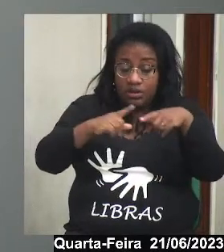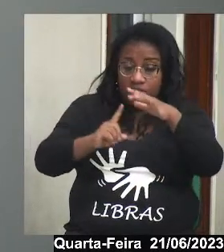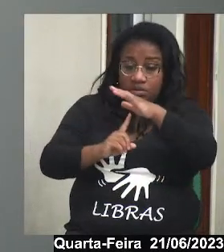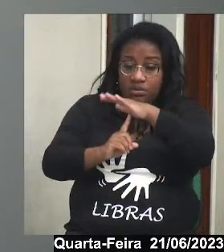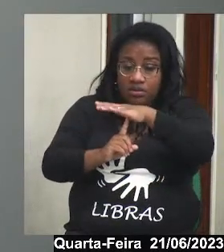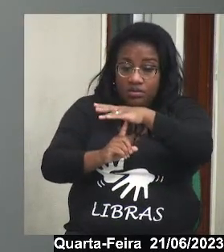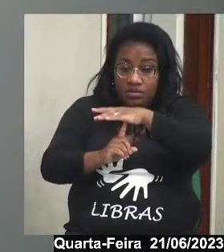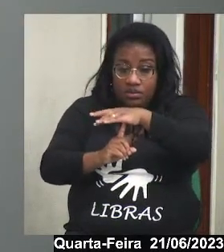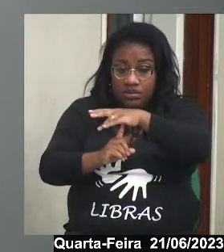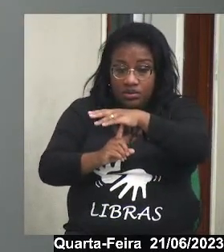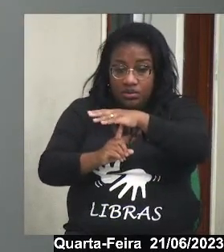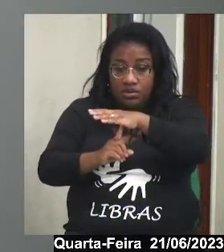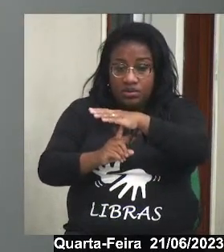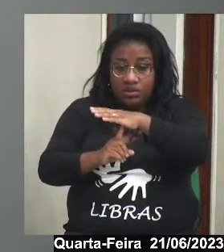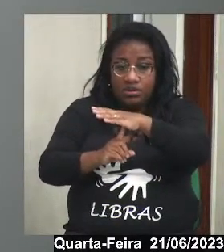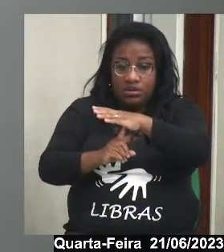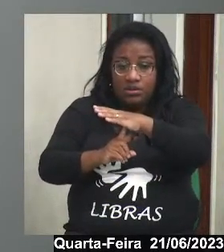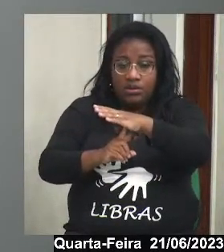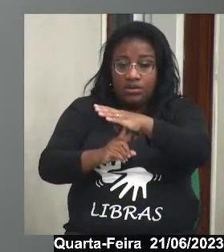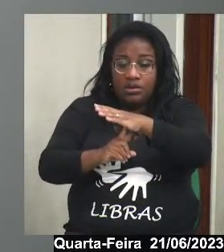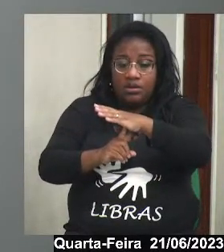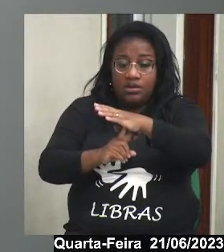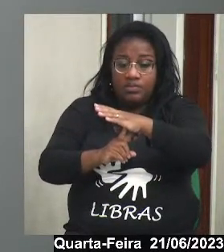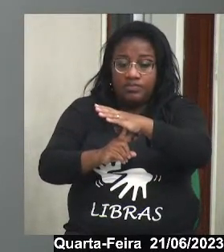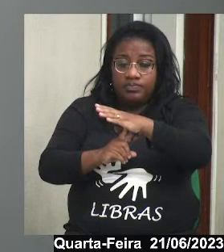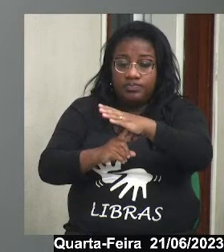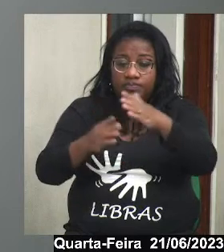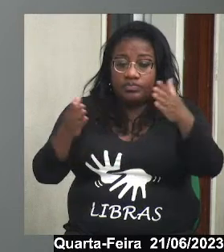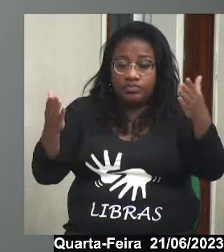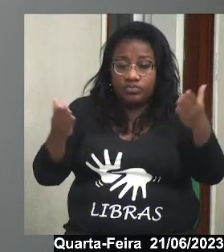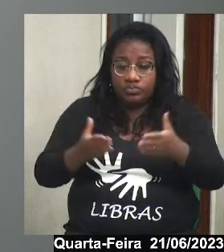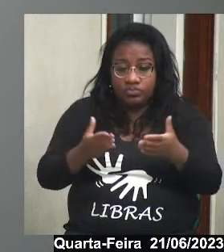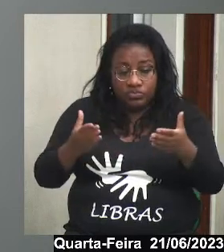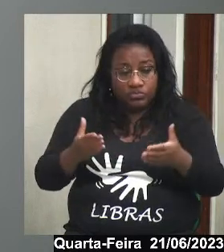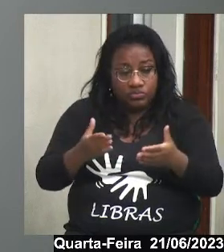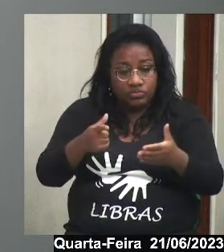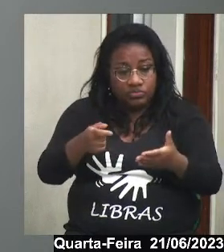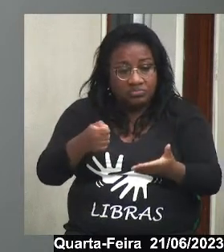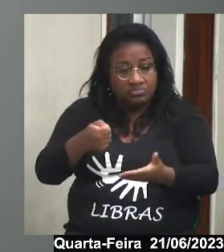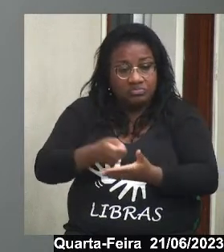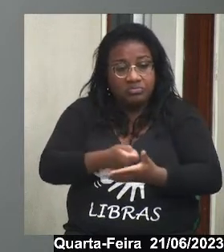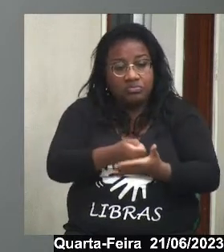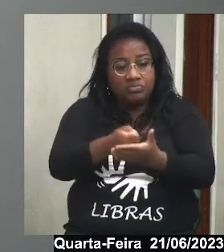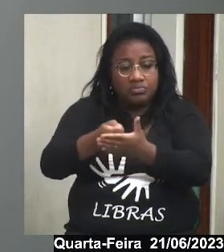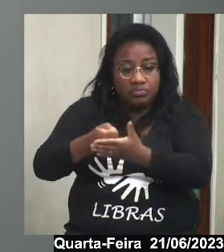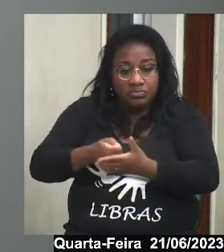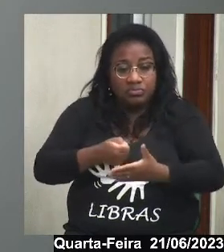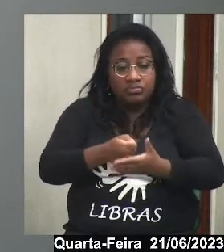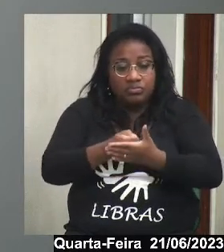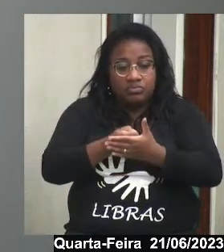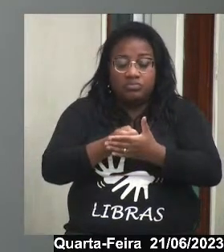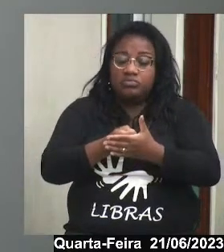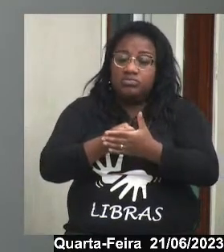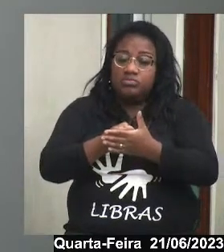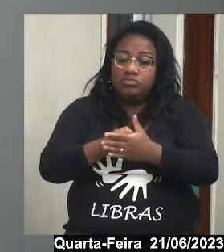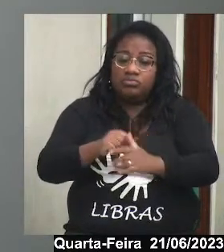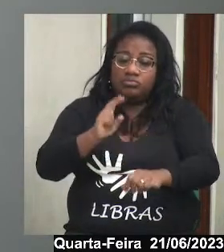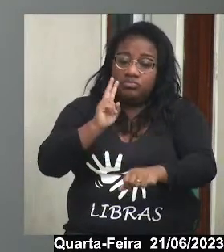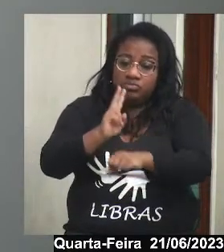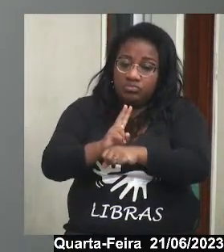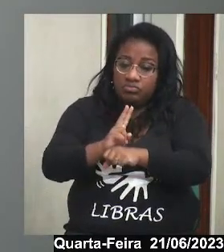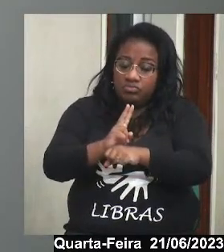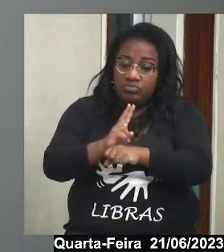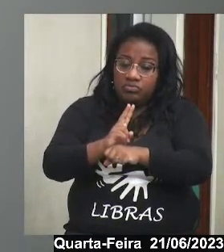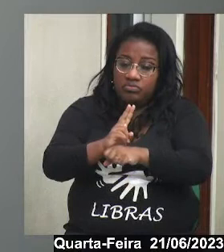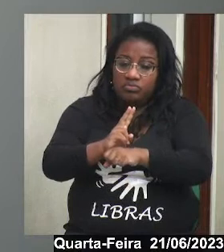tempo para vir até a Câmara. Eu já considero que todo esse movimento de resistência em defesa à Feira de Embu